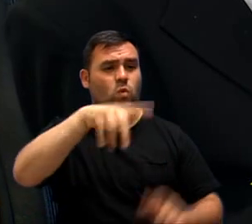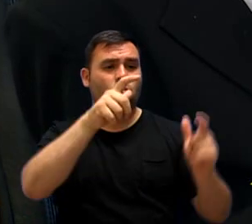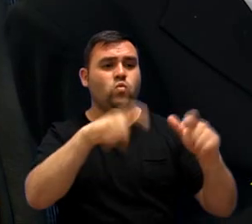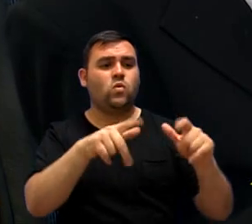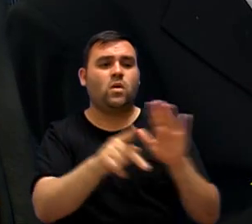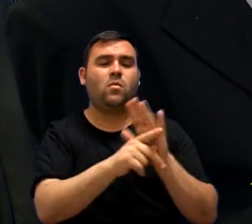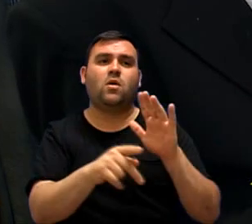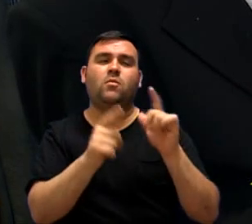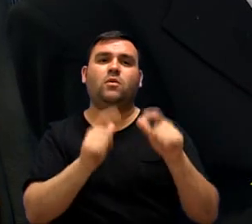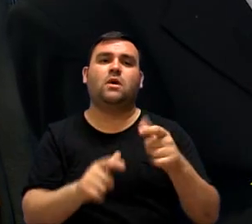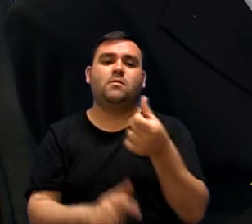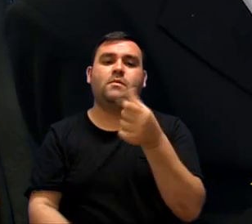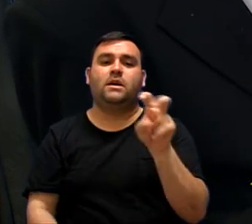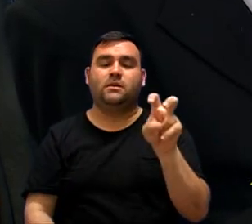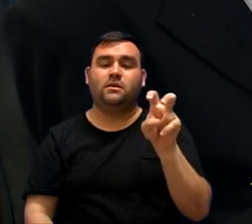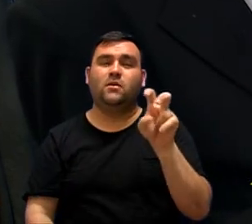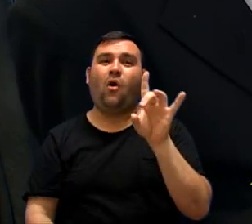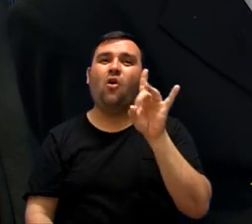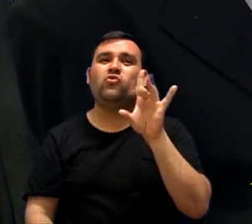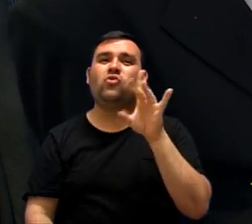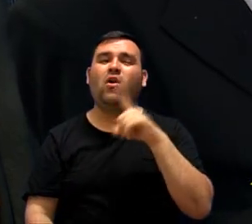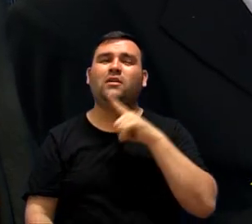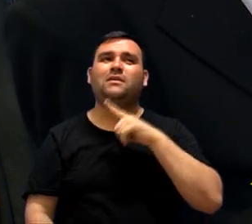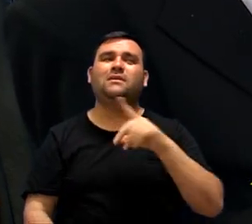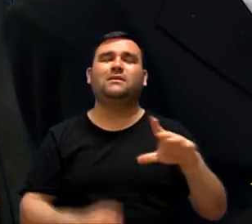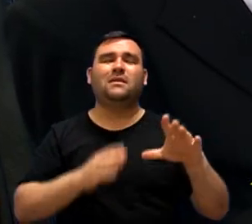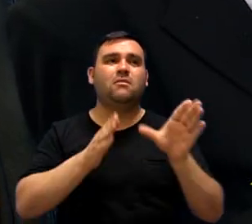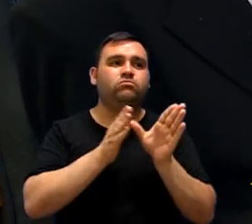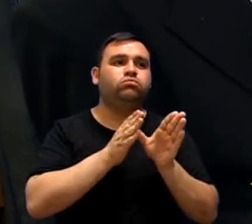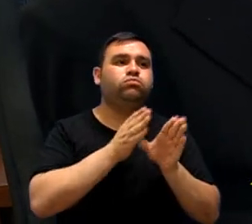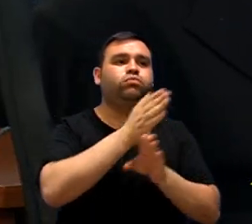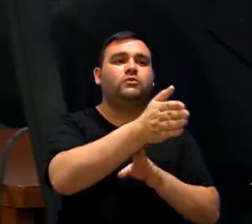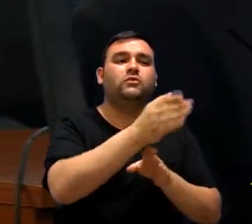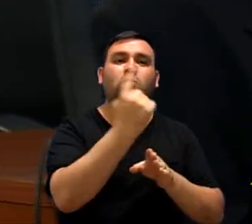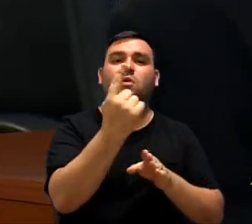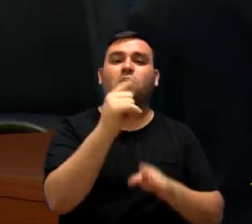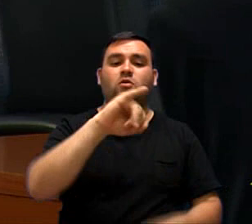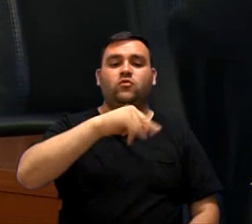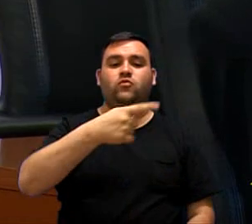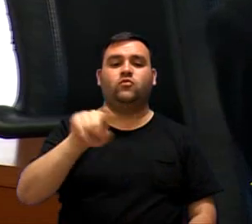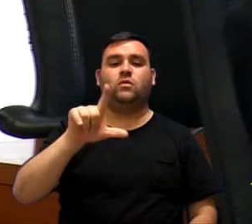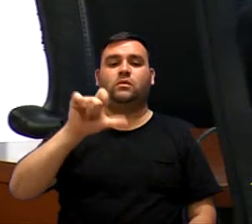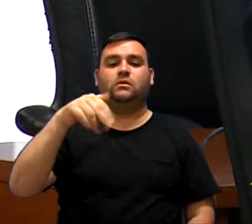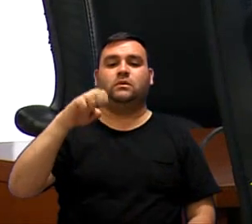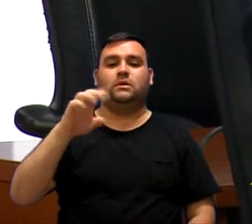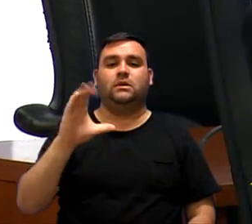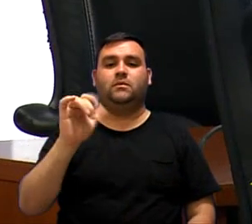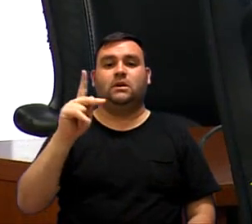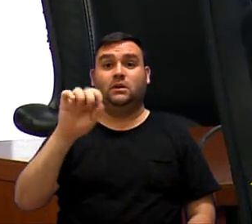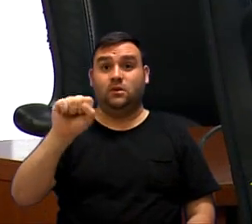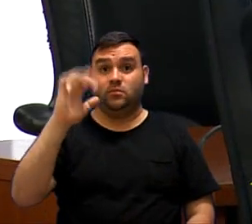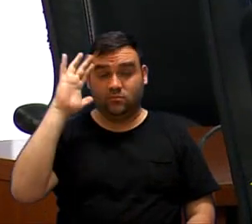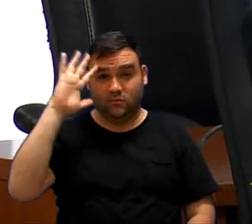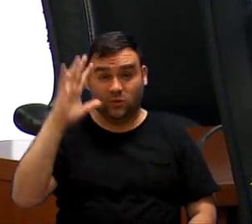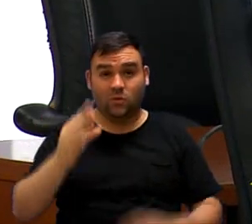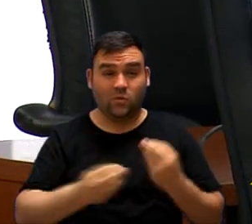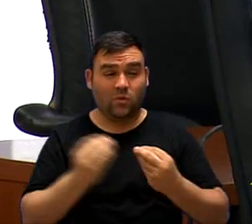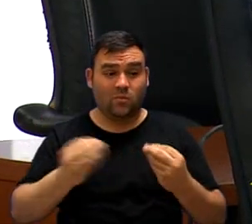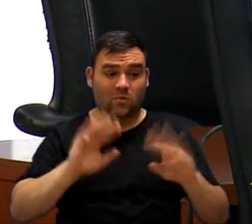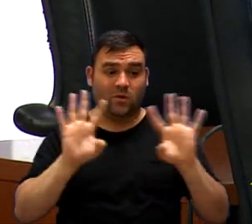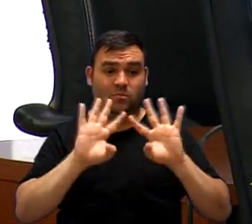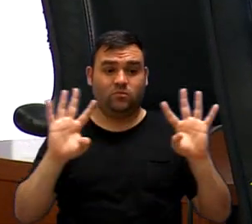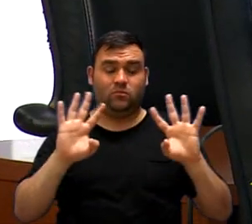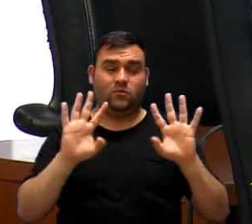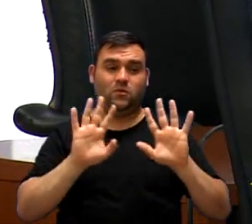ali do Campolim, hoje só tem um acesso para João Leme de Campos. Para vocês terem uma ideia, os condomínios